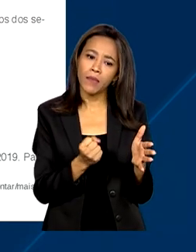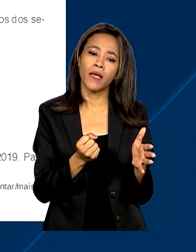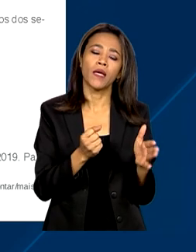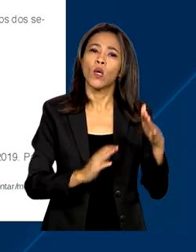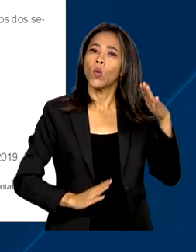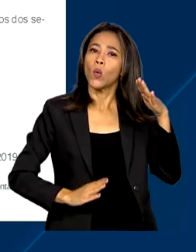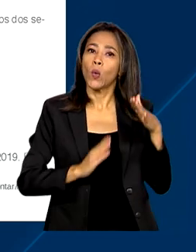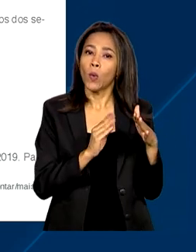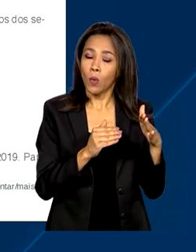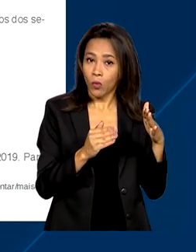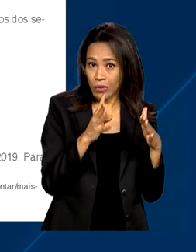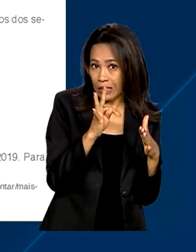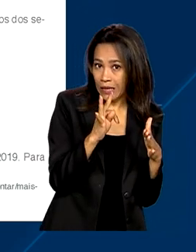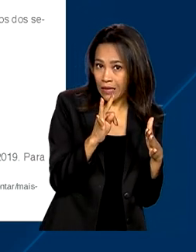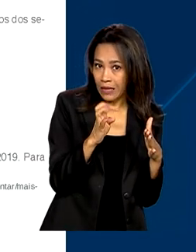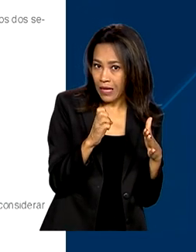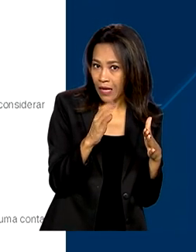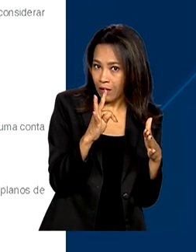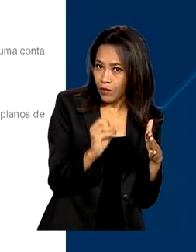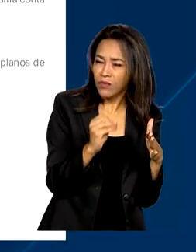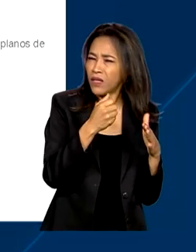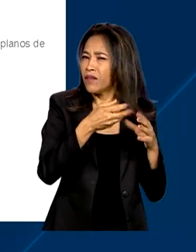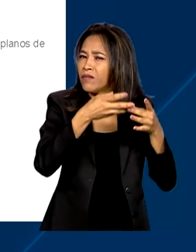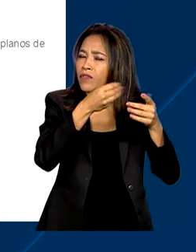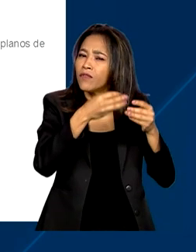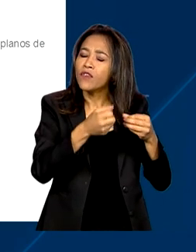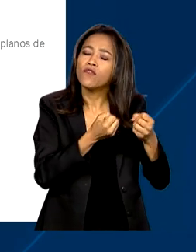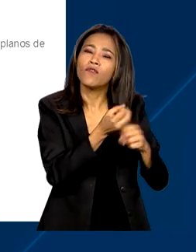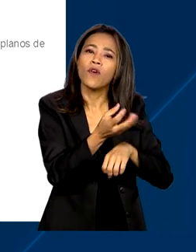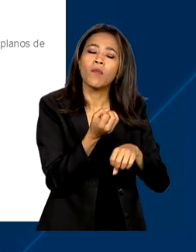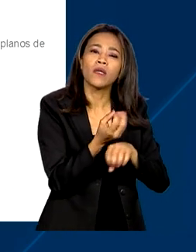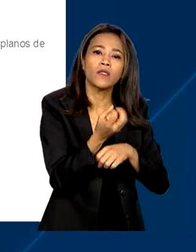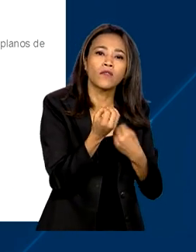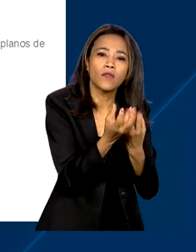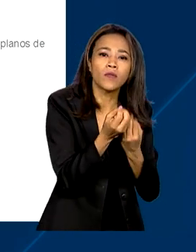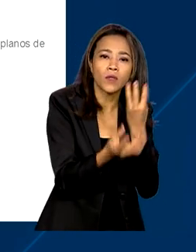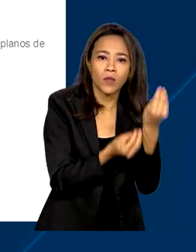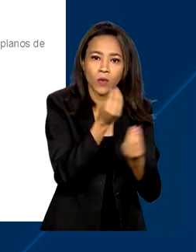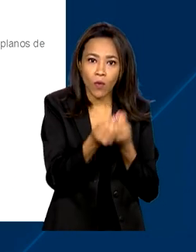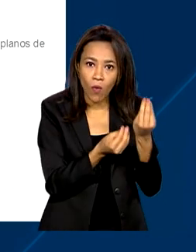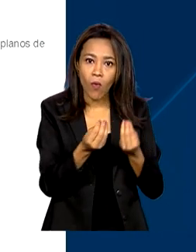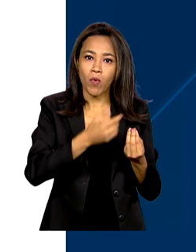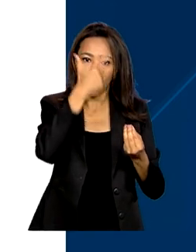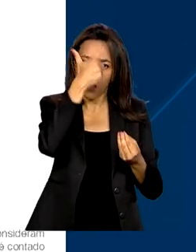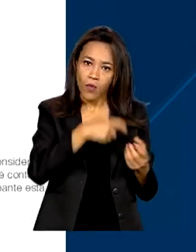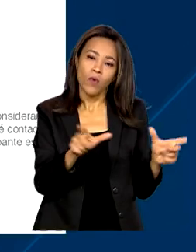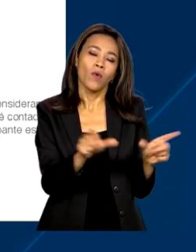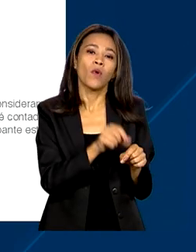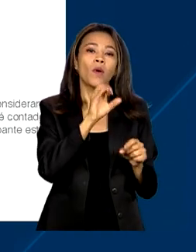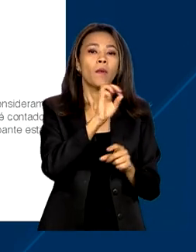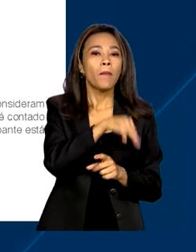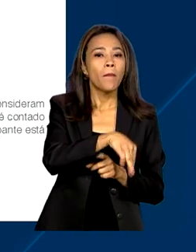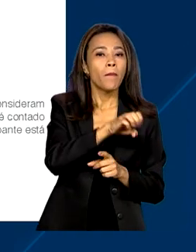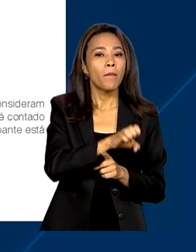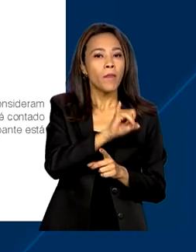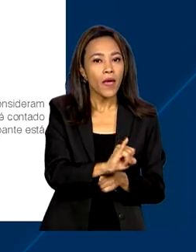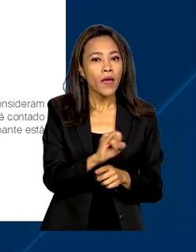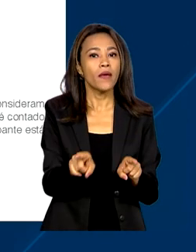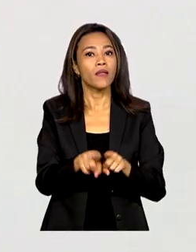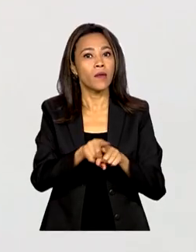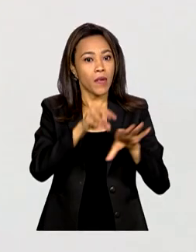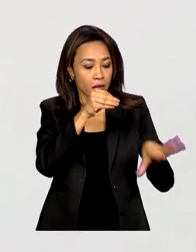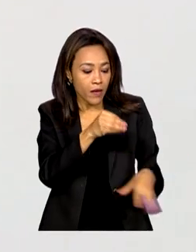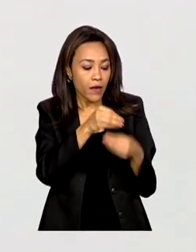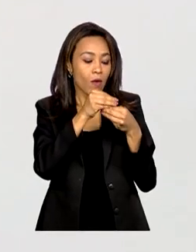teto. Também há informações sobre a contribuição dos microempreendedores individuais e sobre a previdência